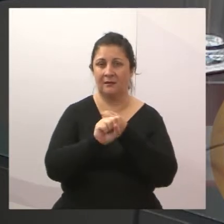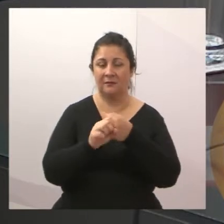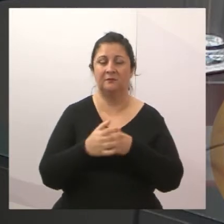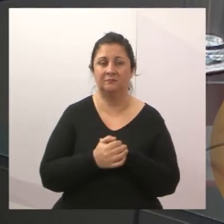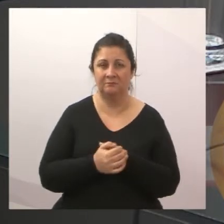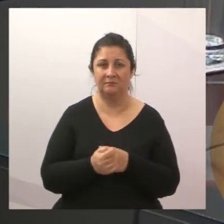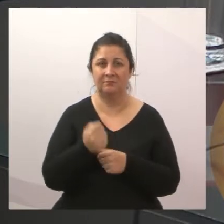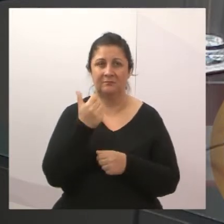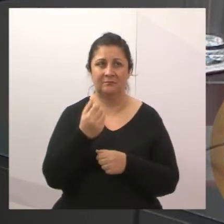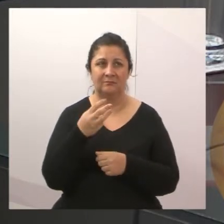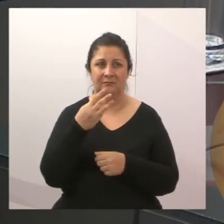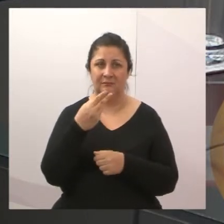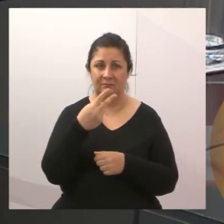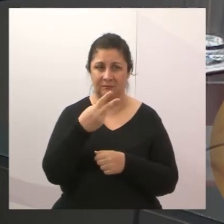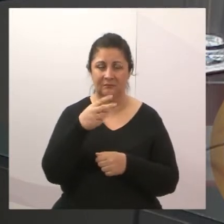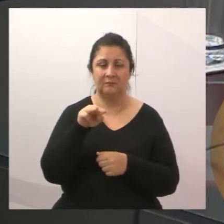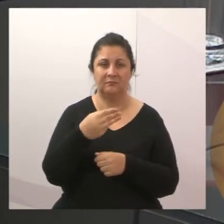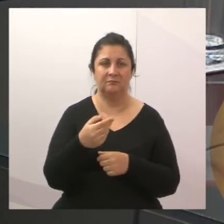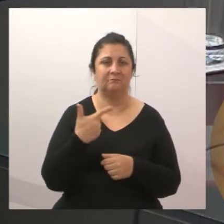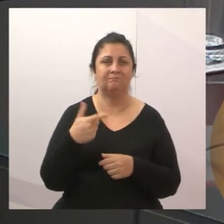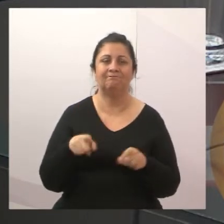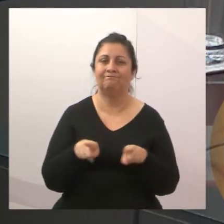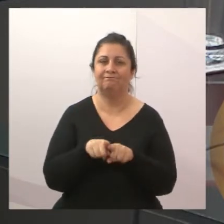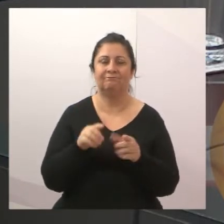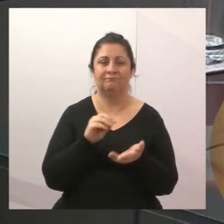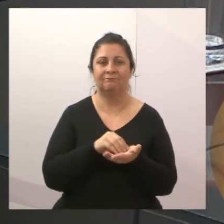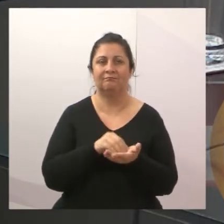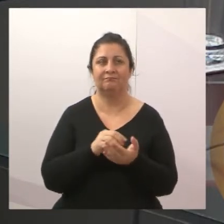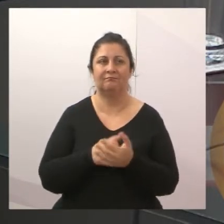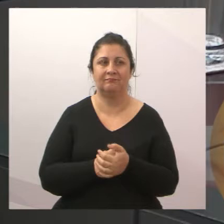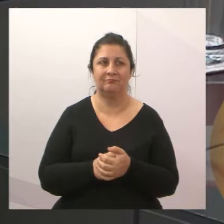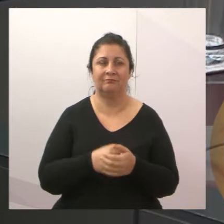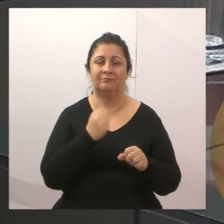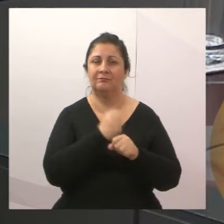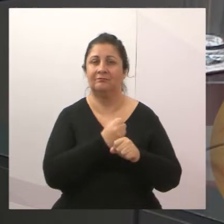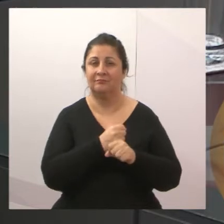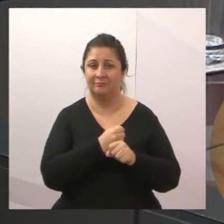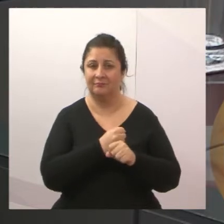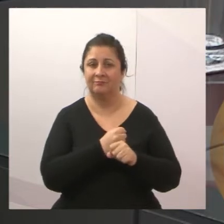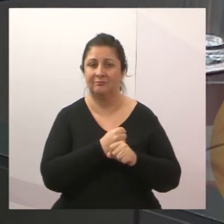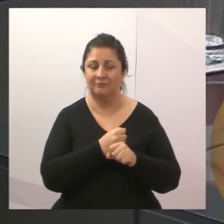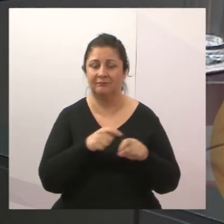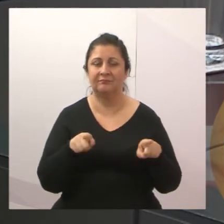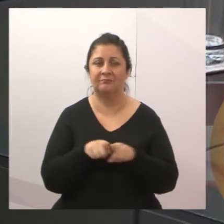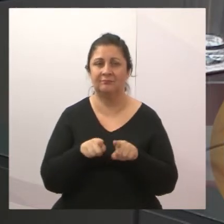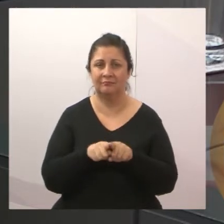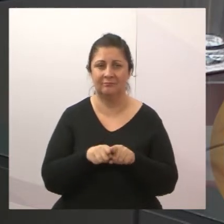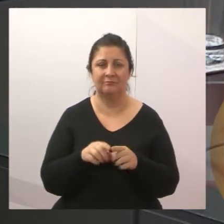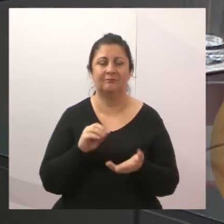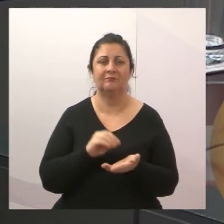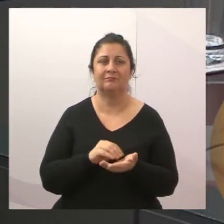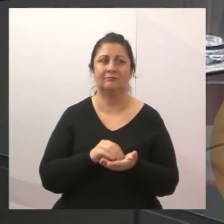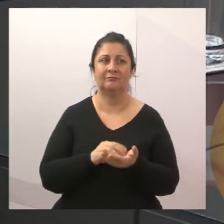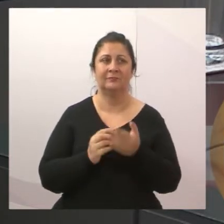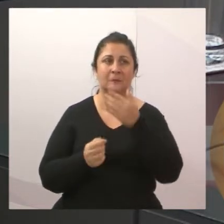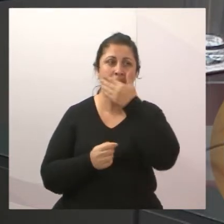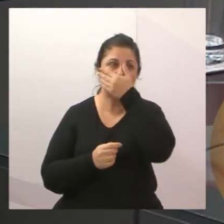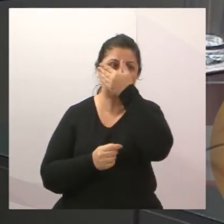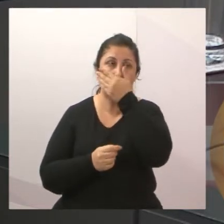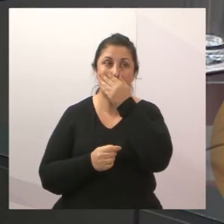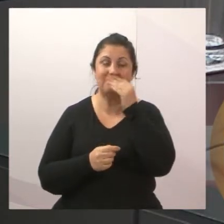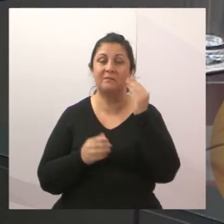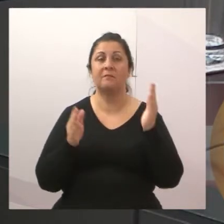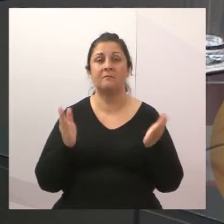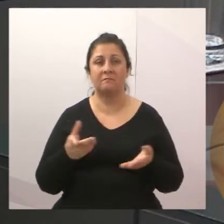2 bilhões e 800 também de defasagem, mais as obras de infraestrutura que o governo teve que custear esperando. Acho que agora a gente está